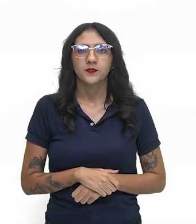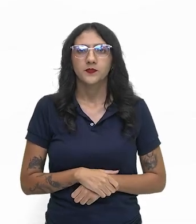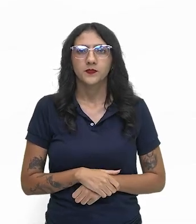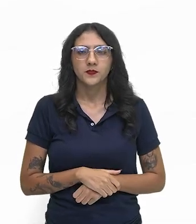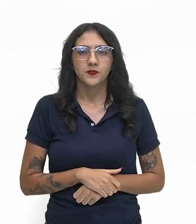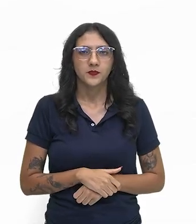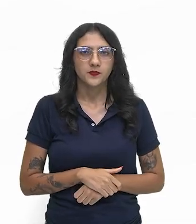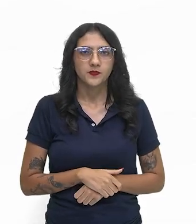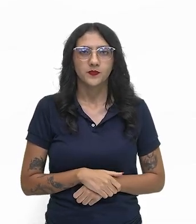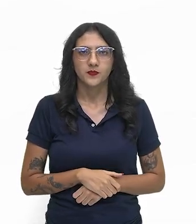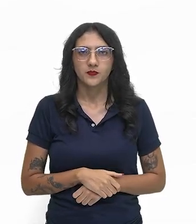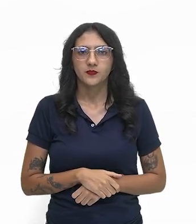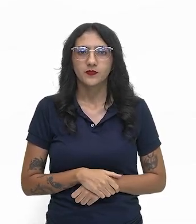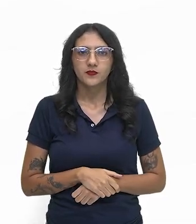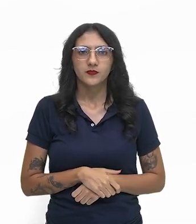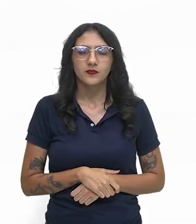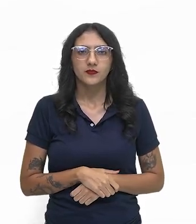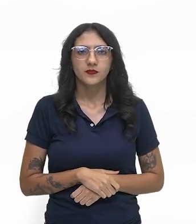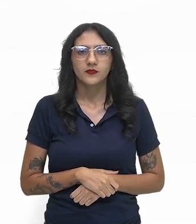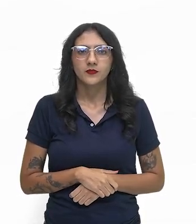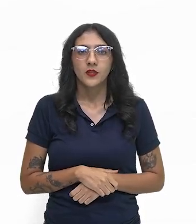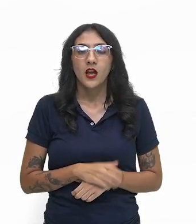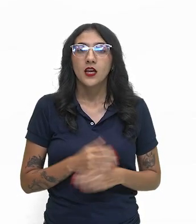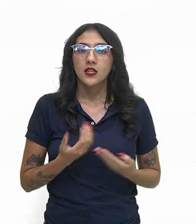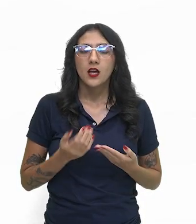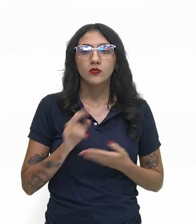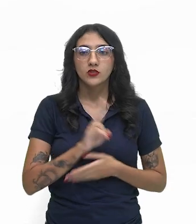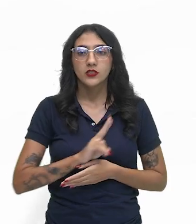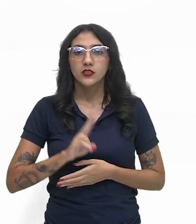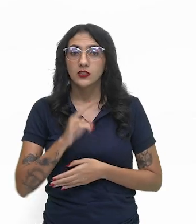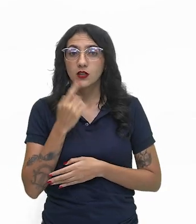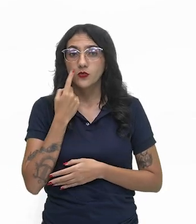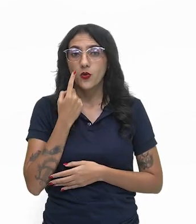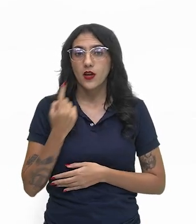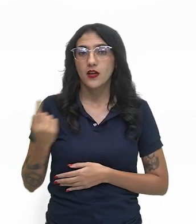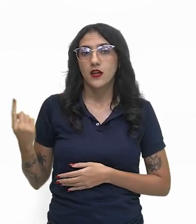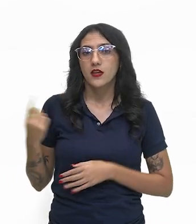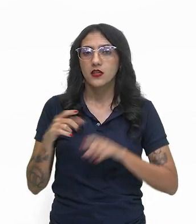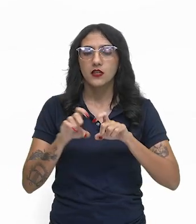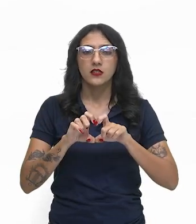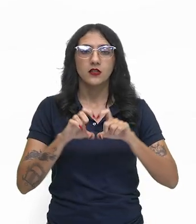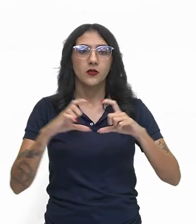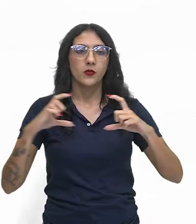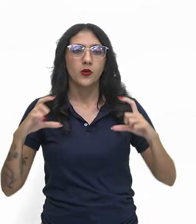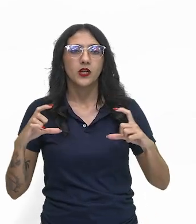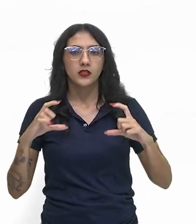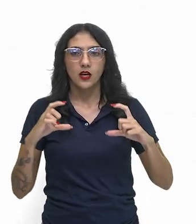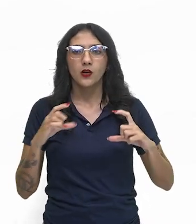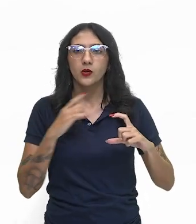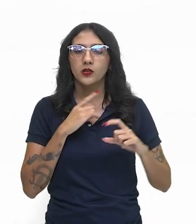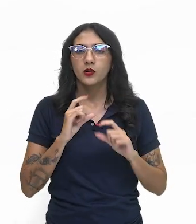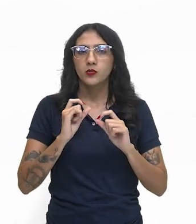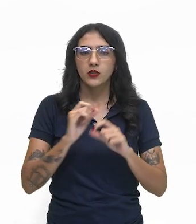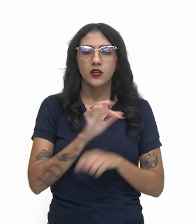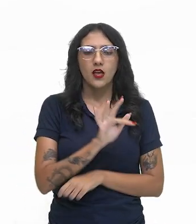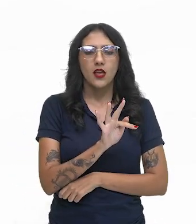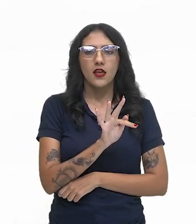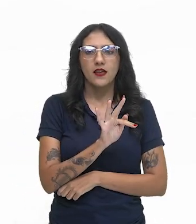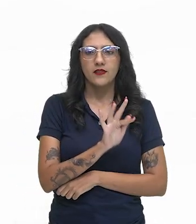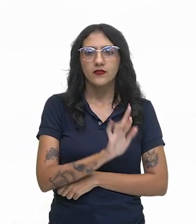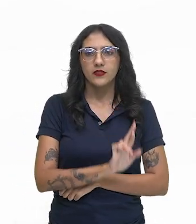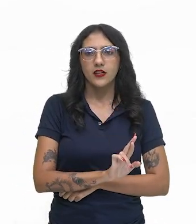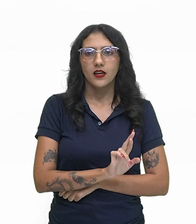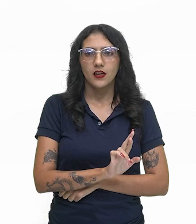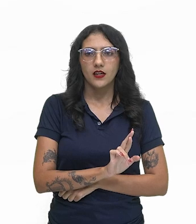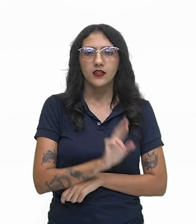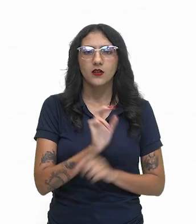aplicada. Aí, com base nesta equação, nós temos aí força resultante vai